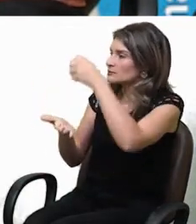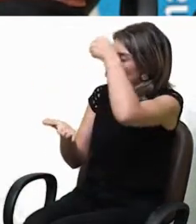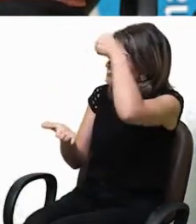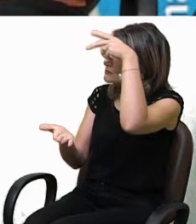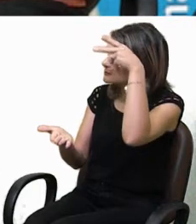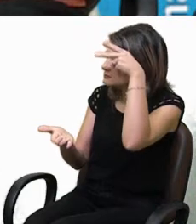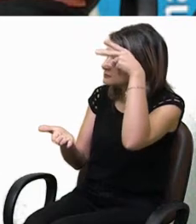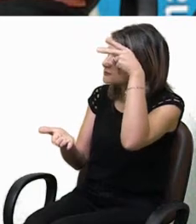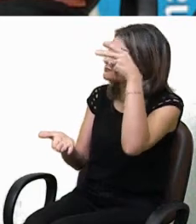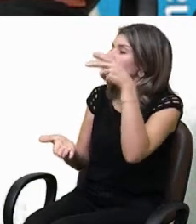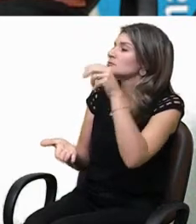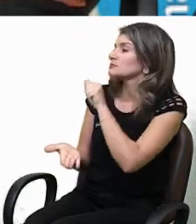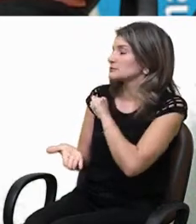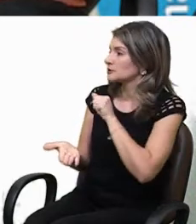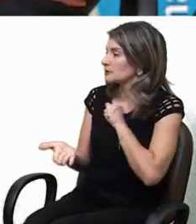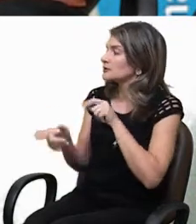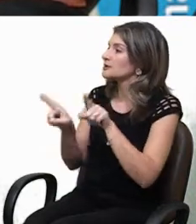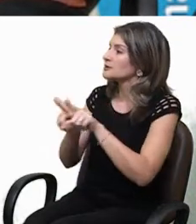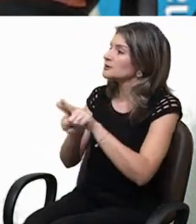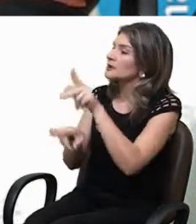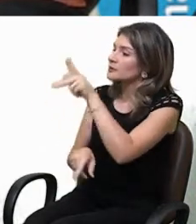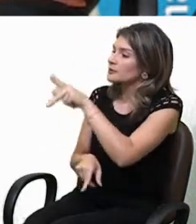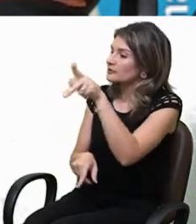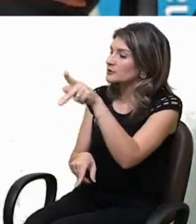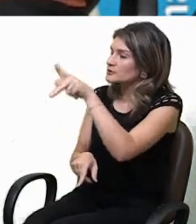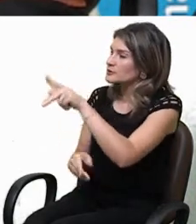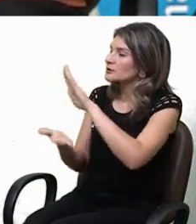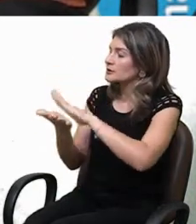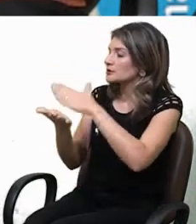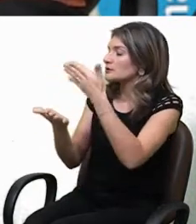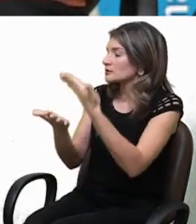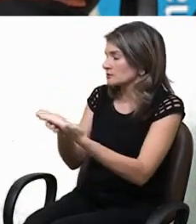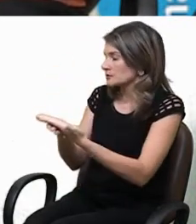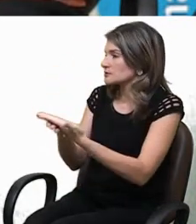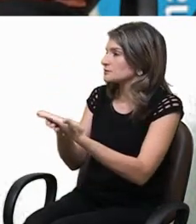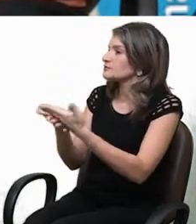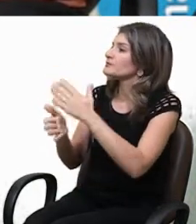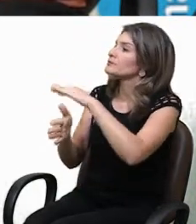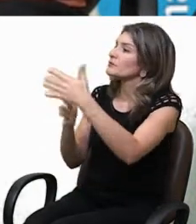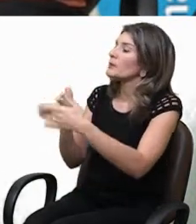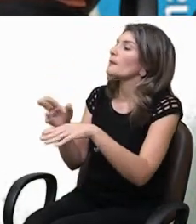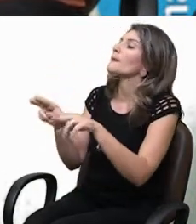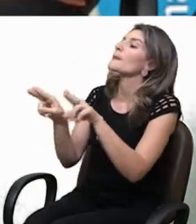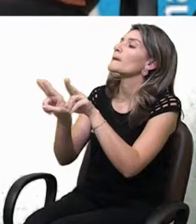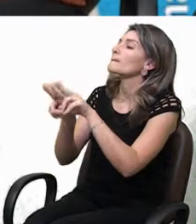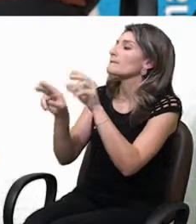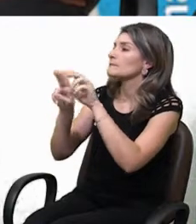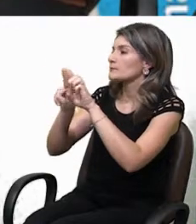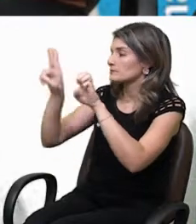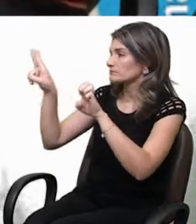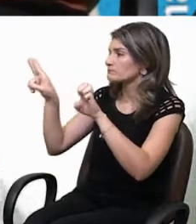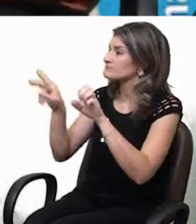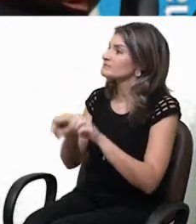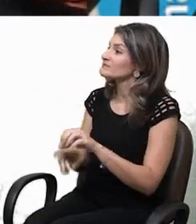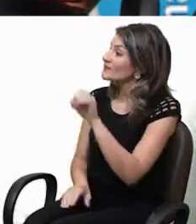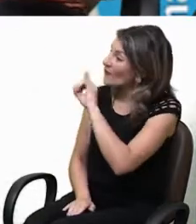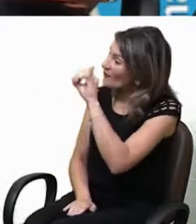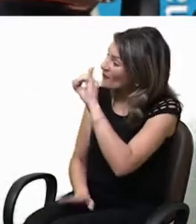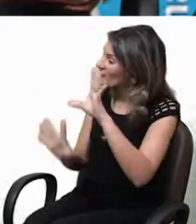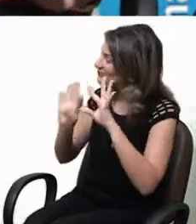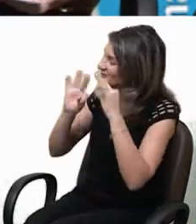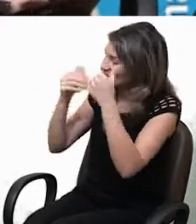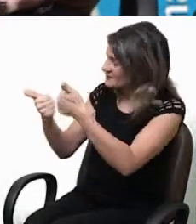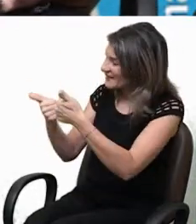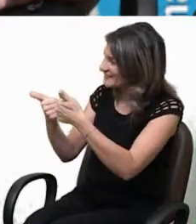Secretaria de Educação Municipal de Anápolis e professora intérprete de Libras na UEG.